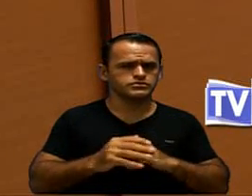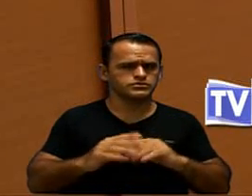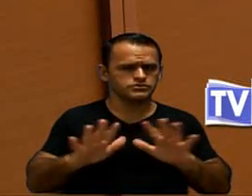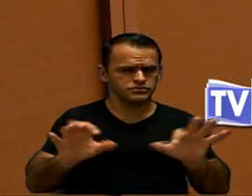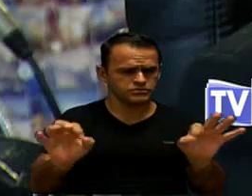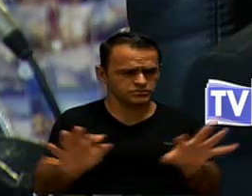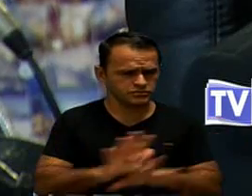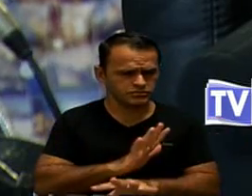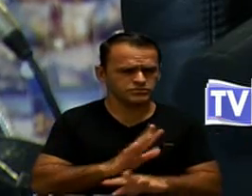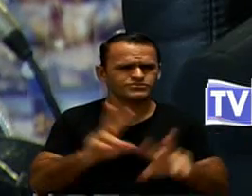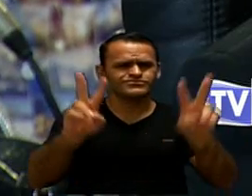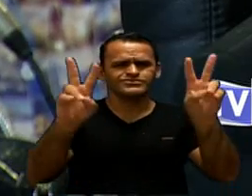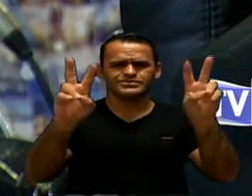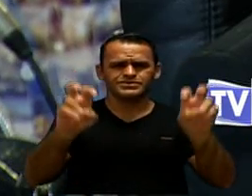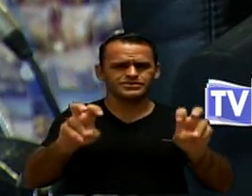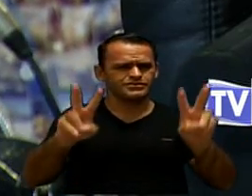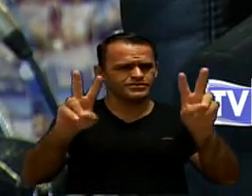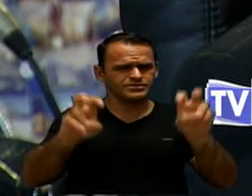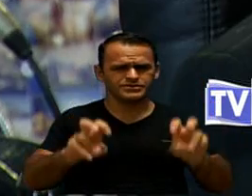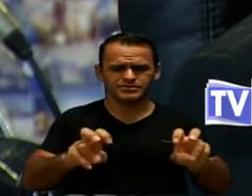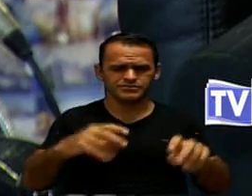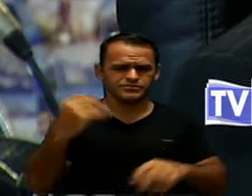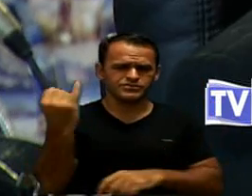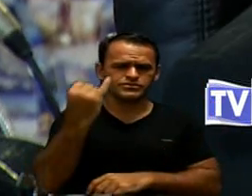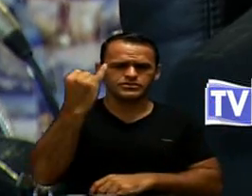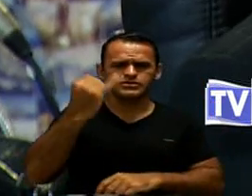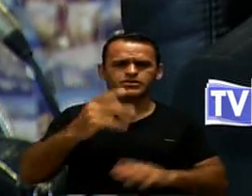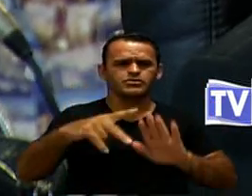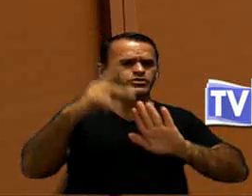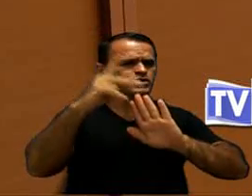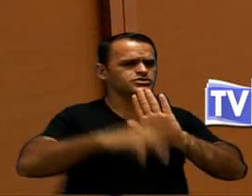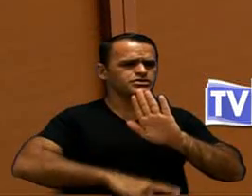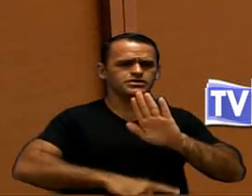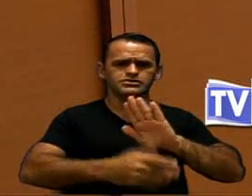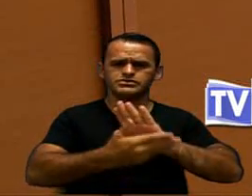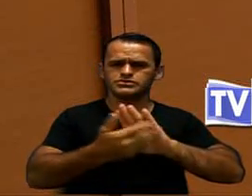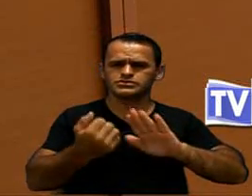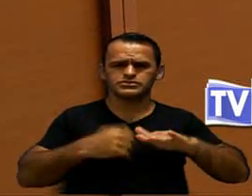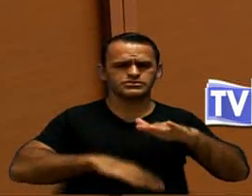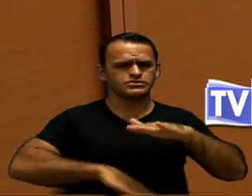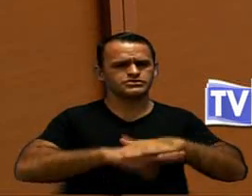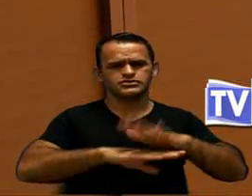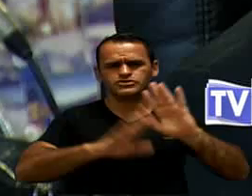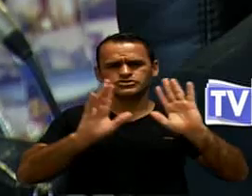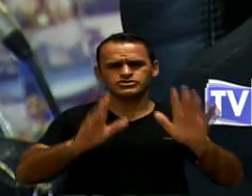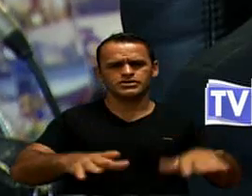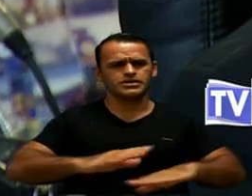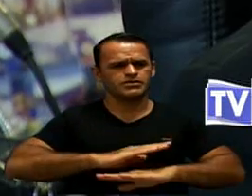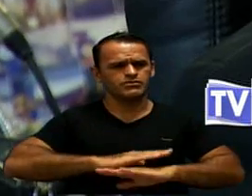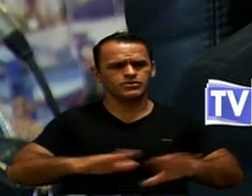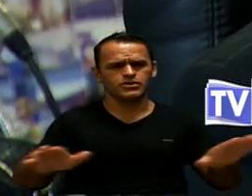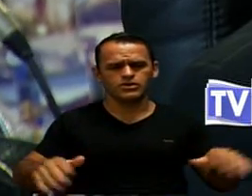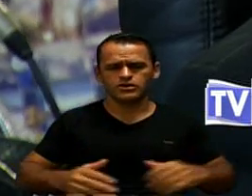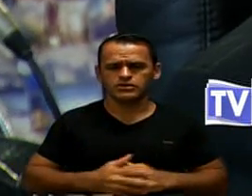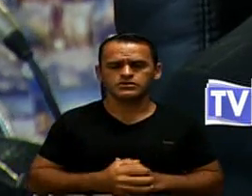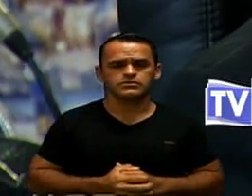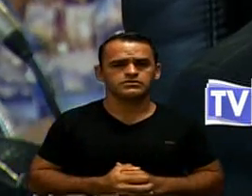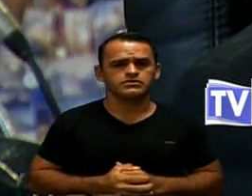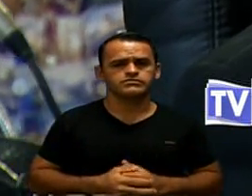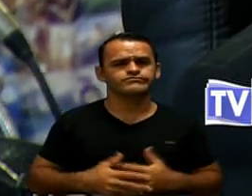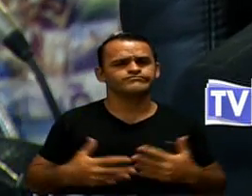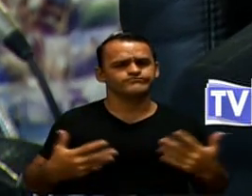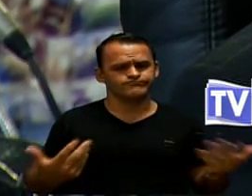Só vou finalizar, porque é um assunto palpitante. Mas o projeto já foi arquivado. Solicitado o arquivamento. É só poder finalizar. Então, senhor presidente,